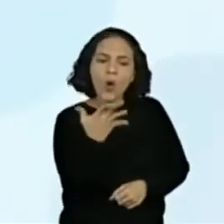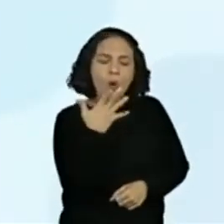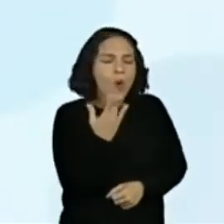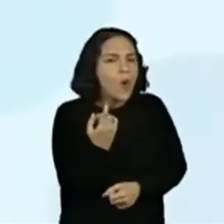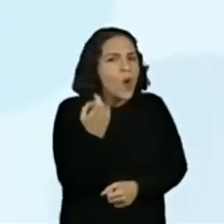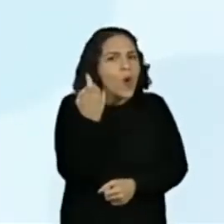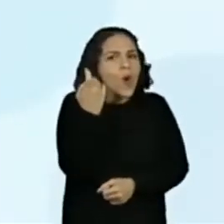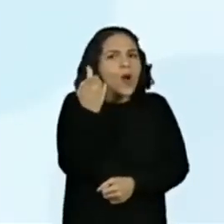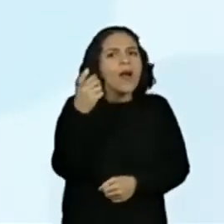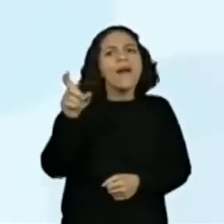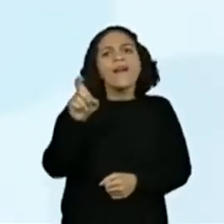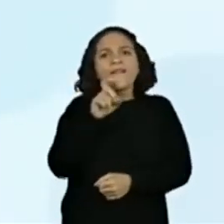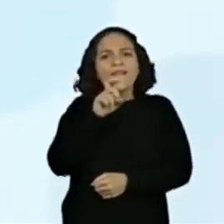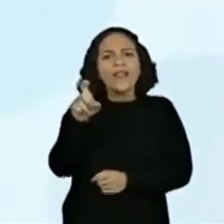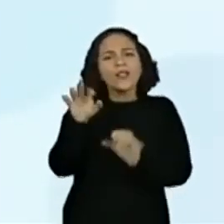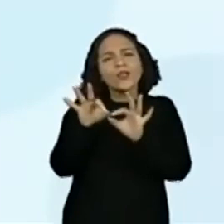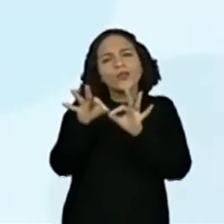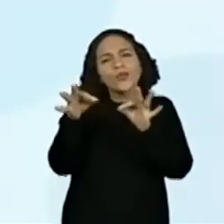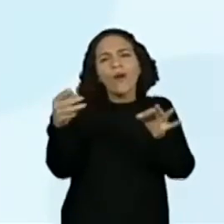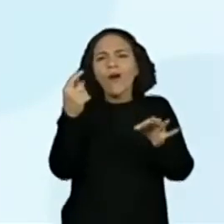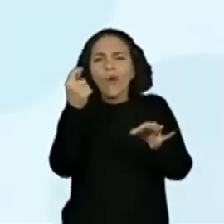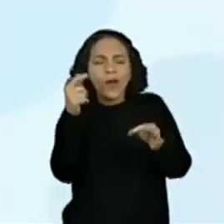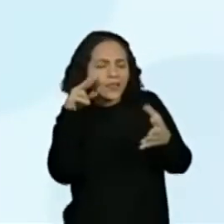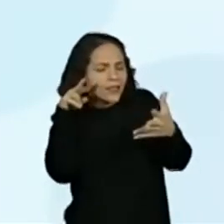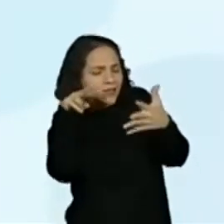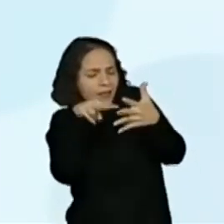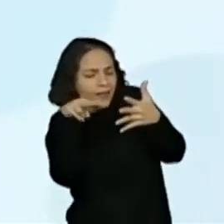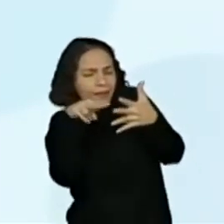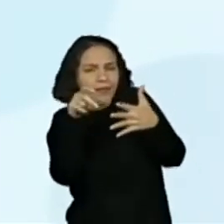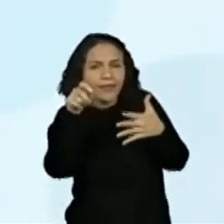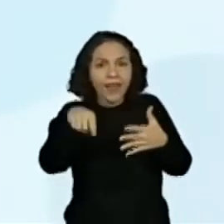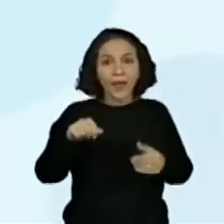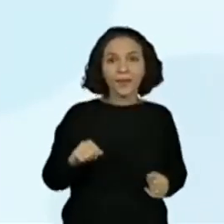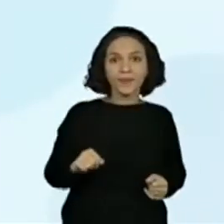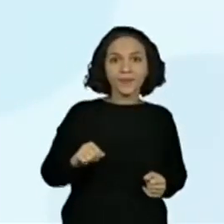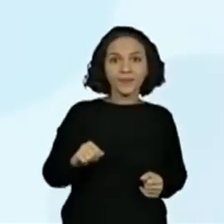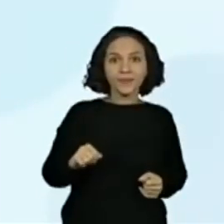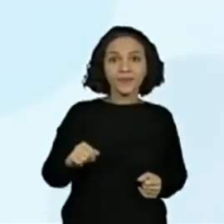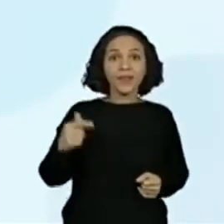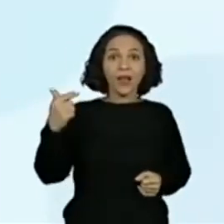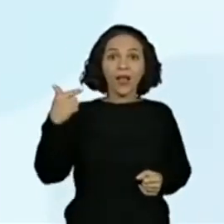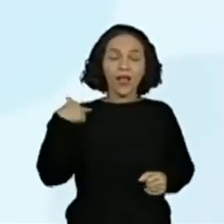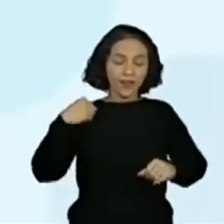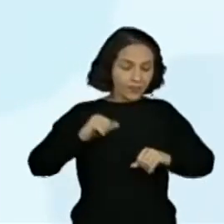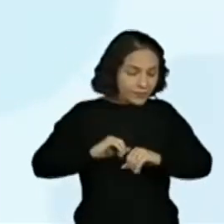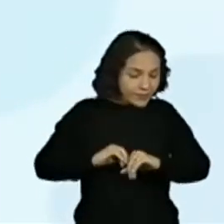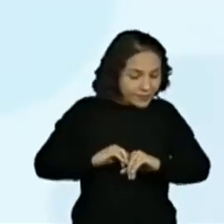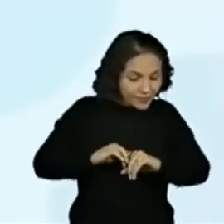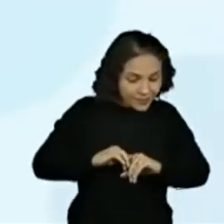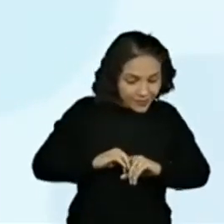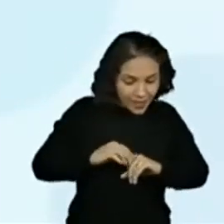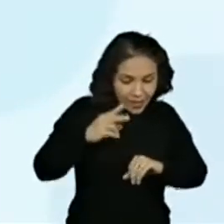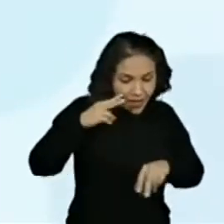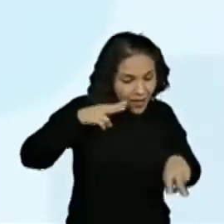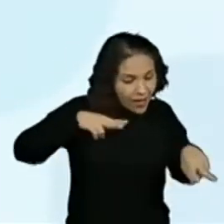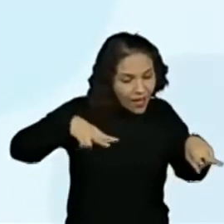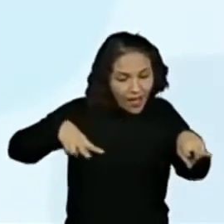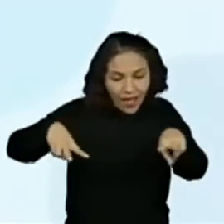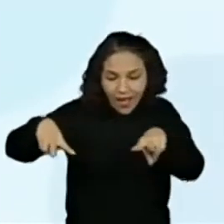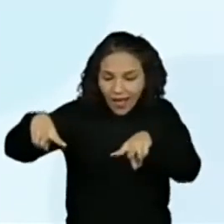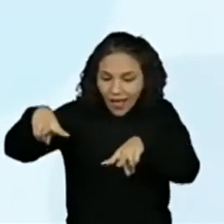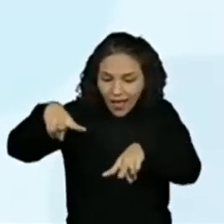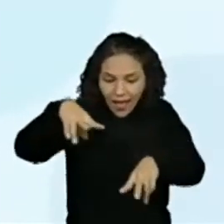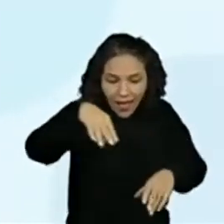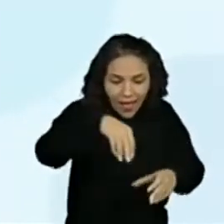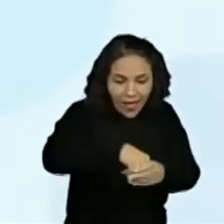um verde suave e quase transparente. Quando me debruço na margem, consigo ver cada ser vivo